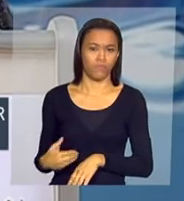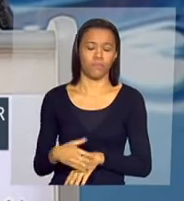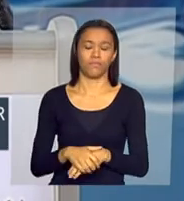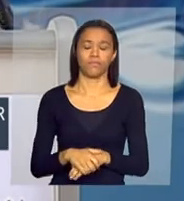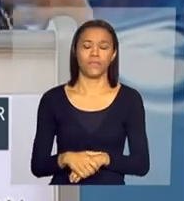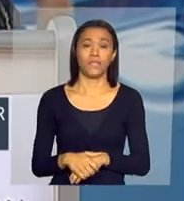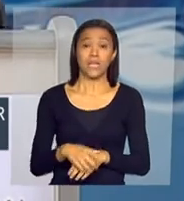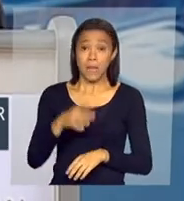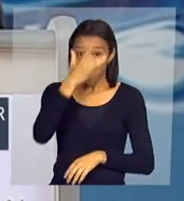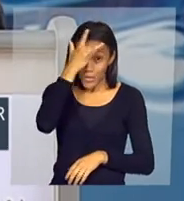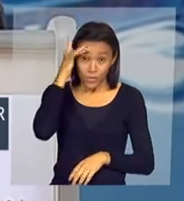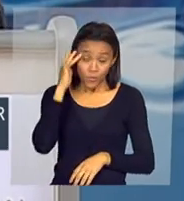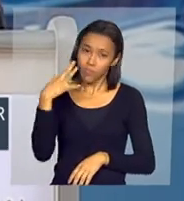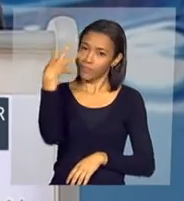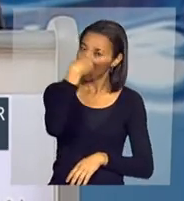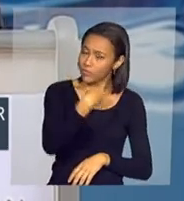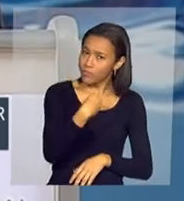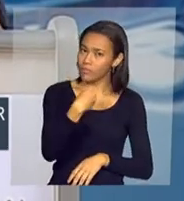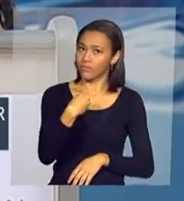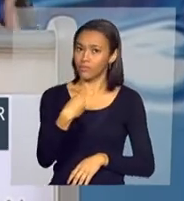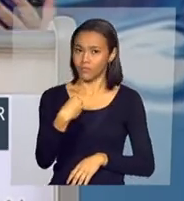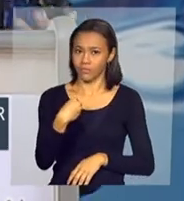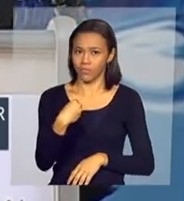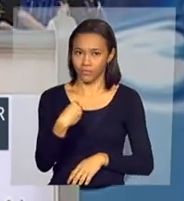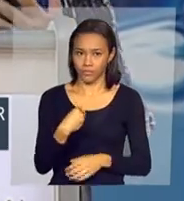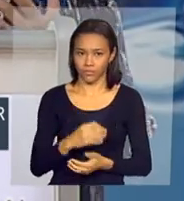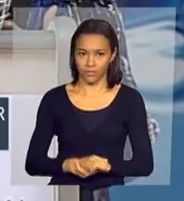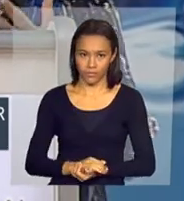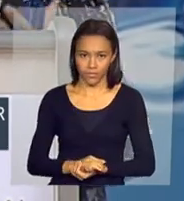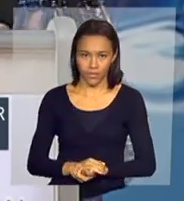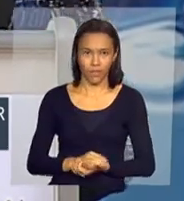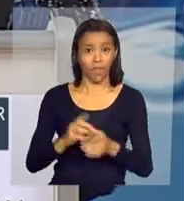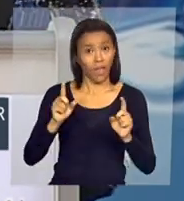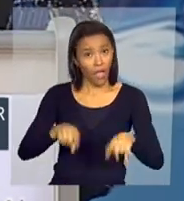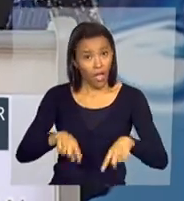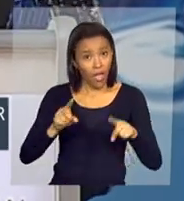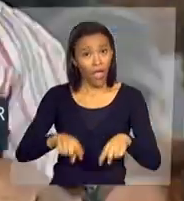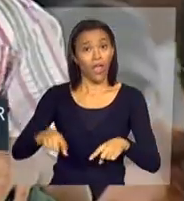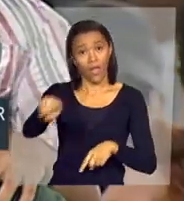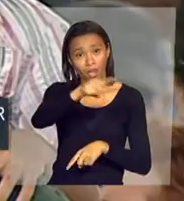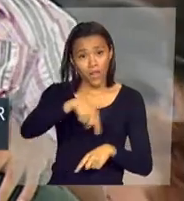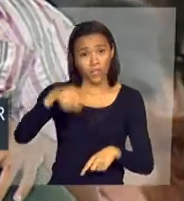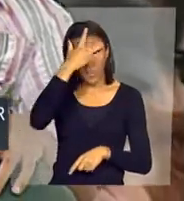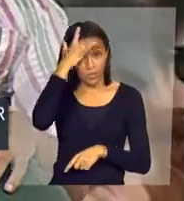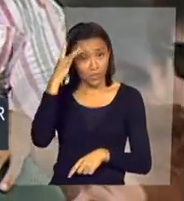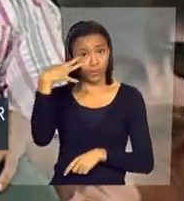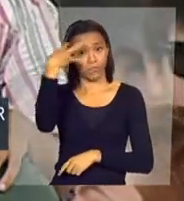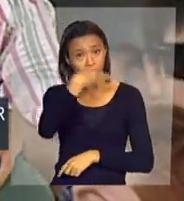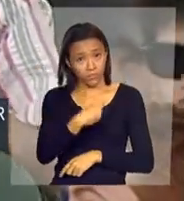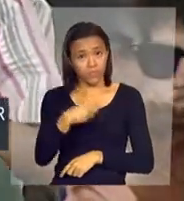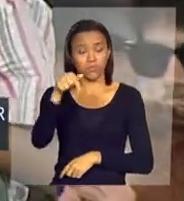pessoas bonitas. É, são pessoas bonitas.